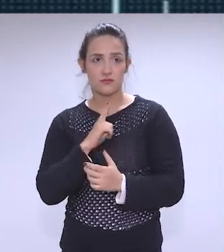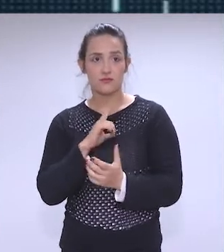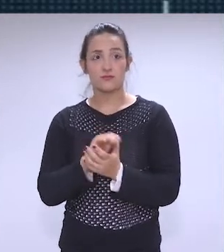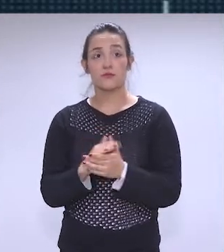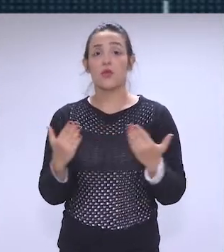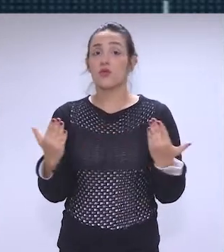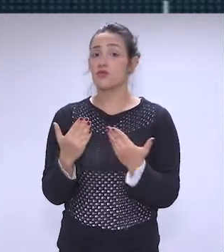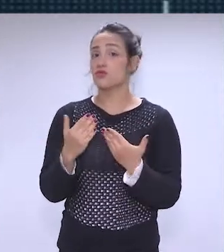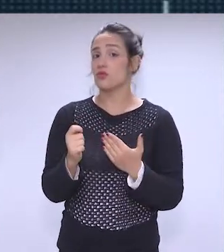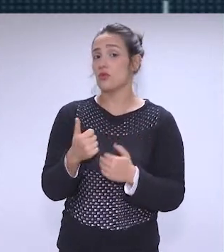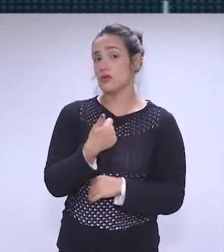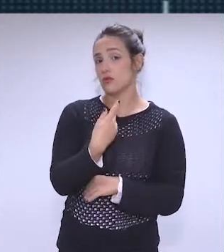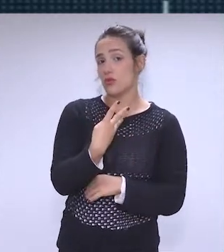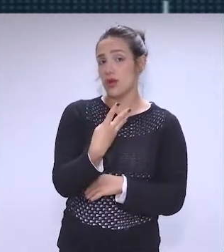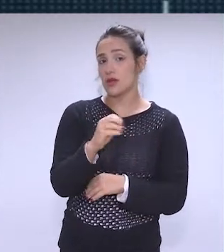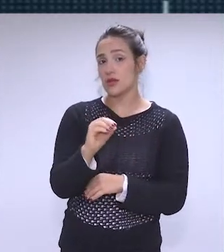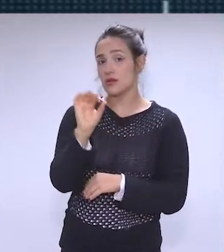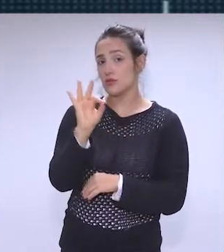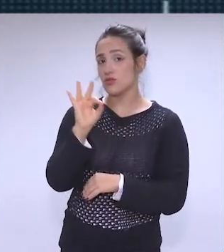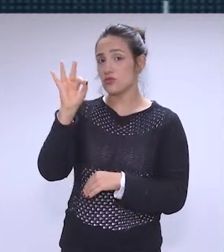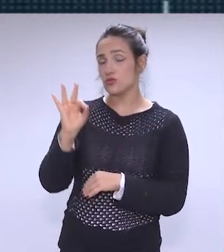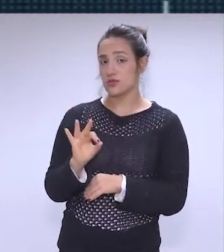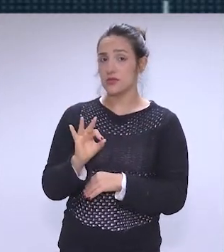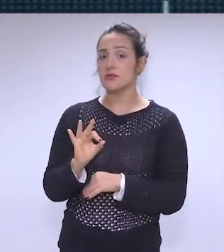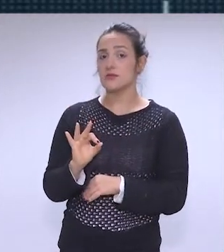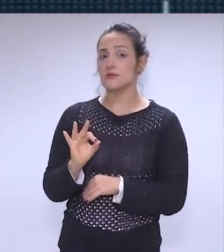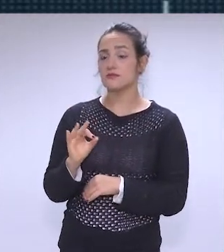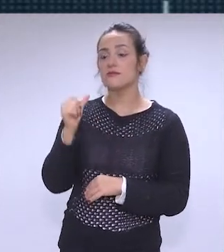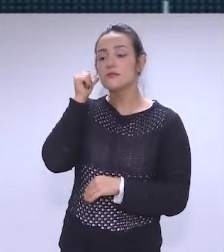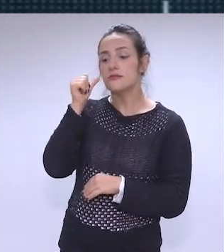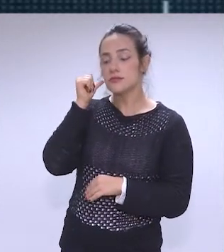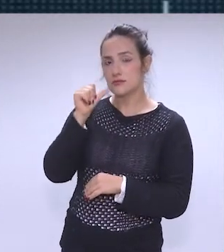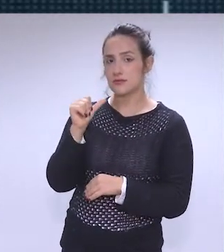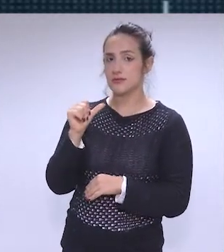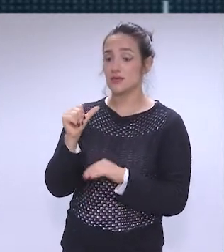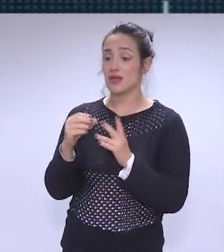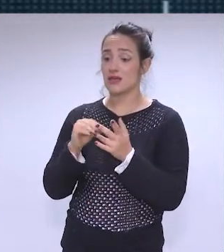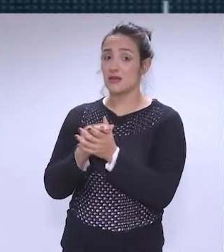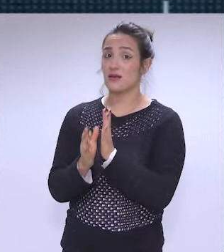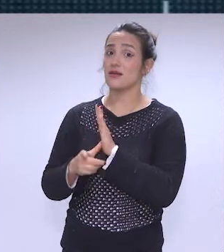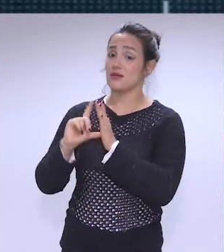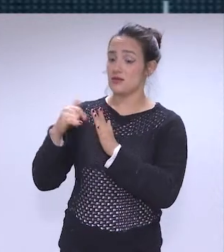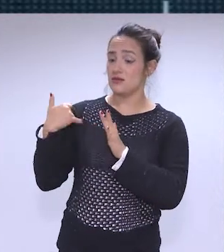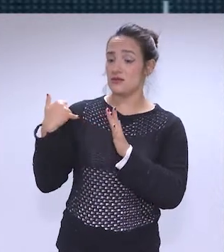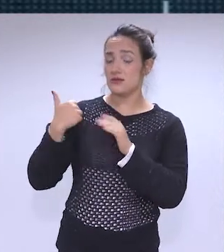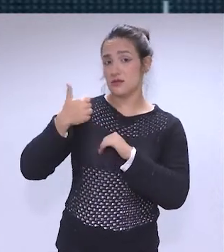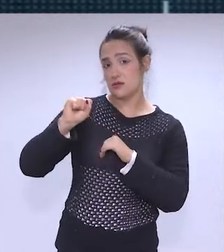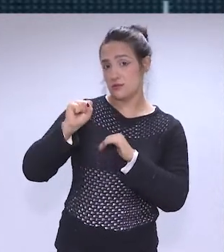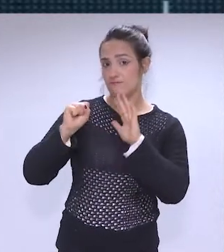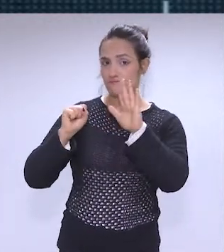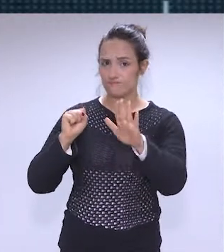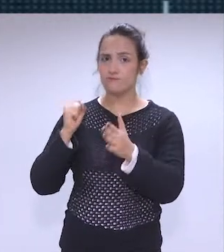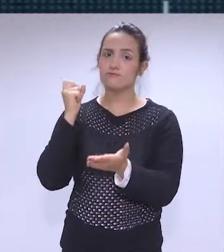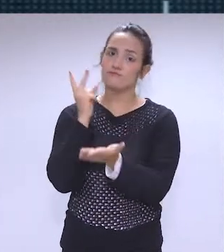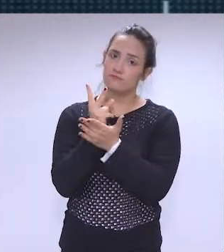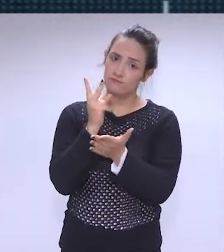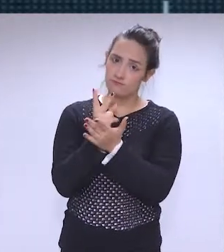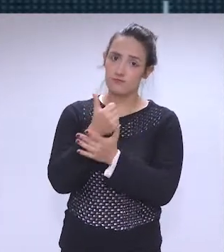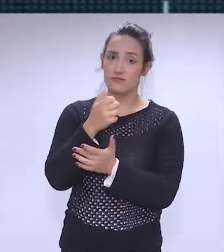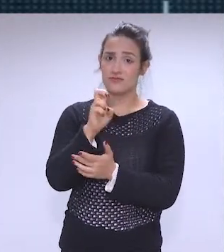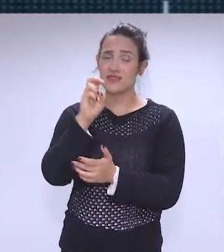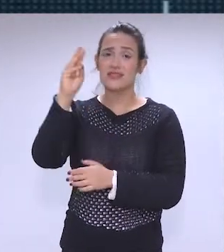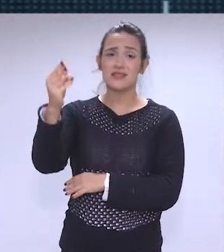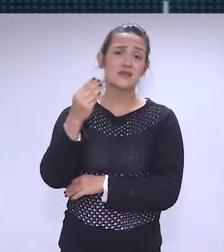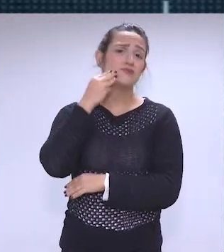quase 40% da população feminina se casa antes de alcançar a maioridade. A cada ano, 15 milhões